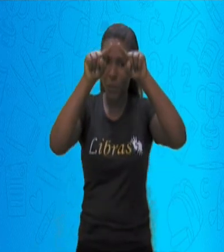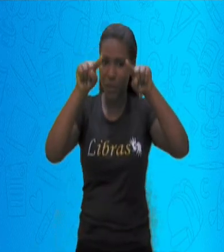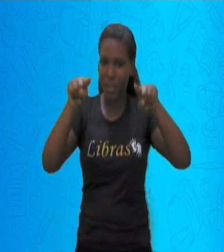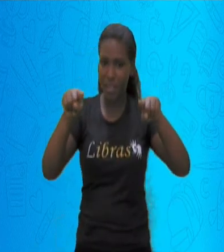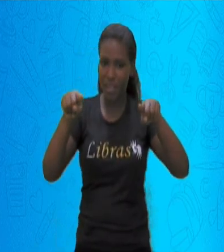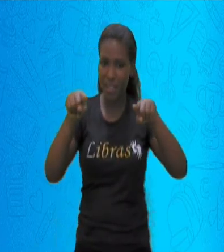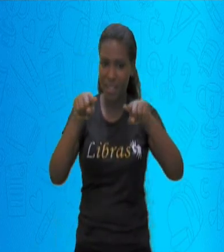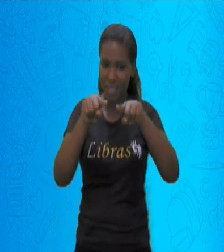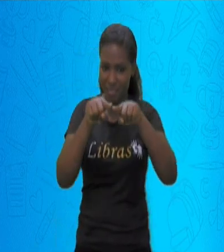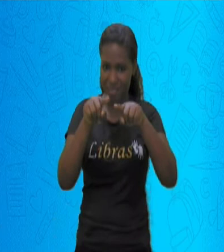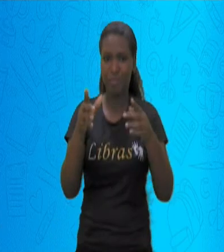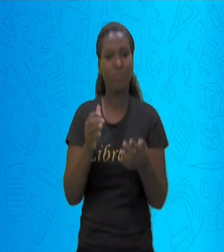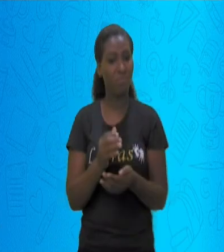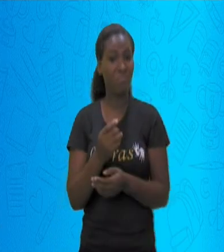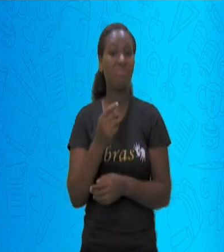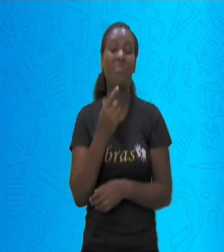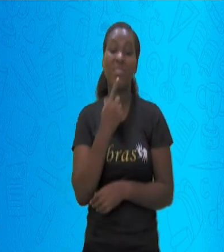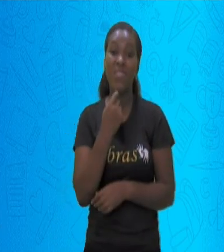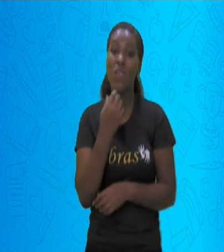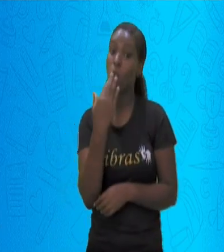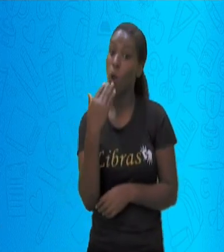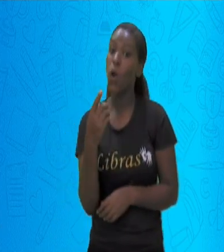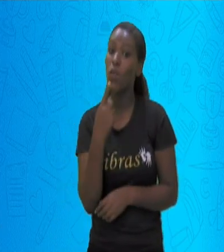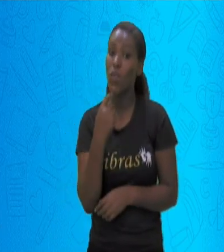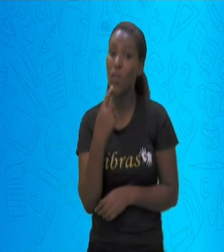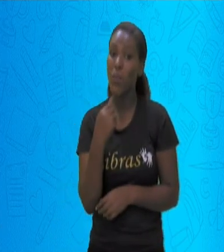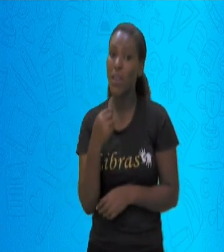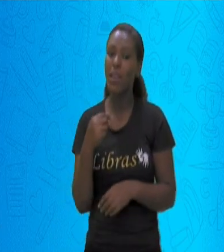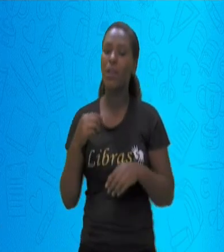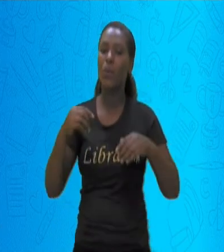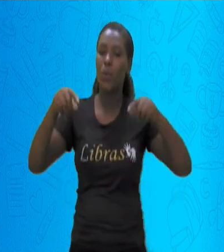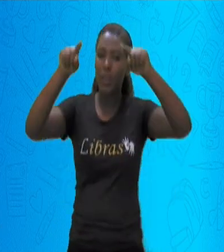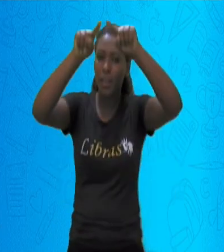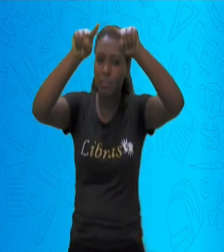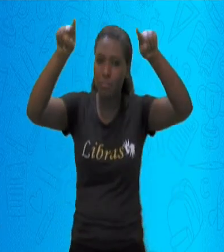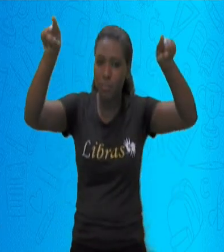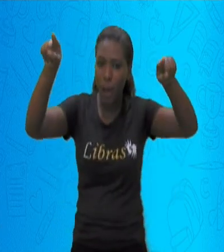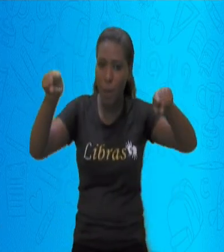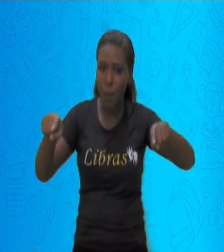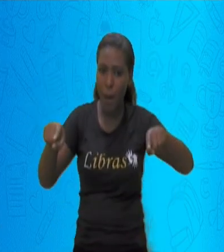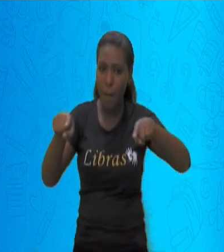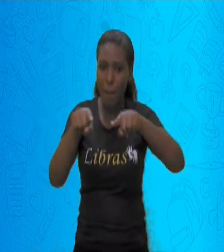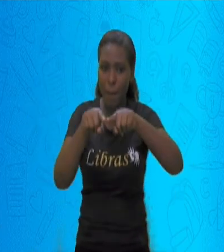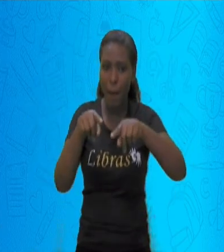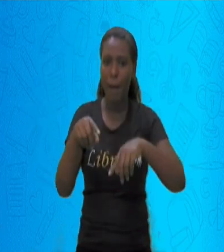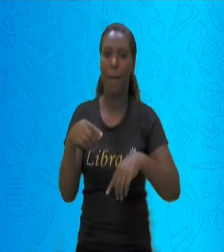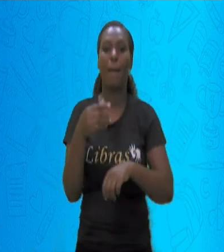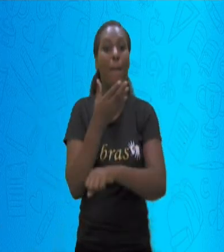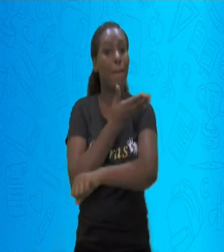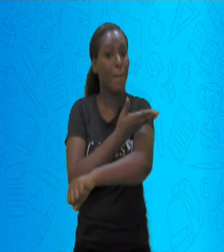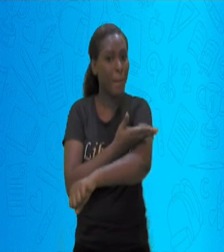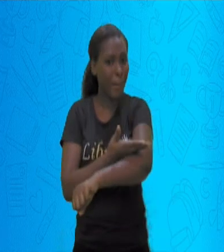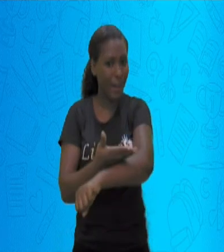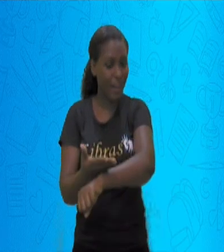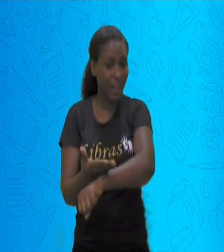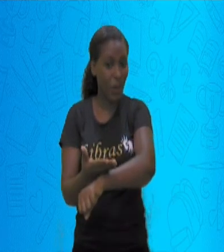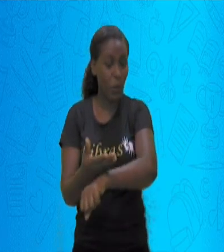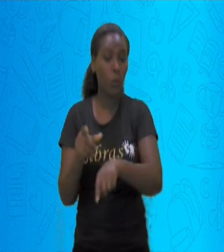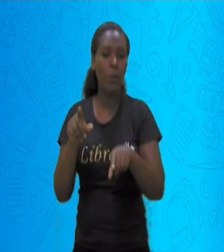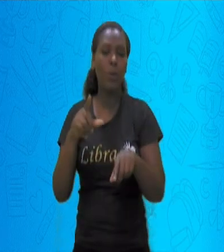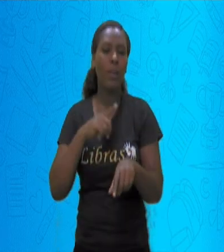triângulo vermelho sobre um fundo branco, contornado pela expressão em